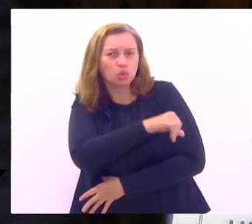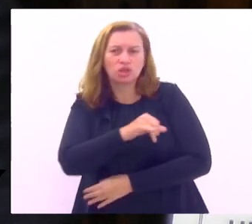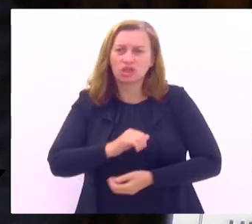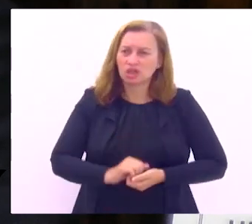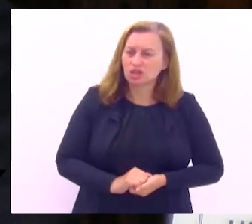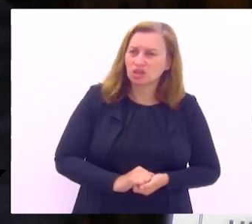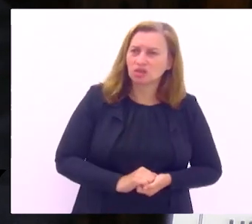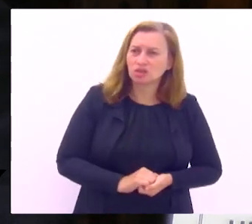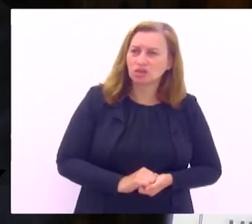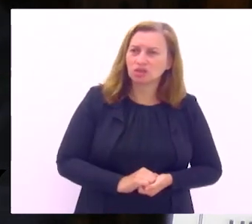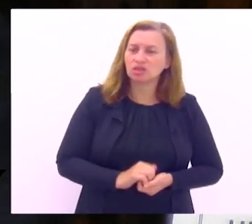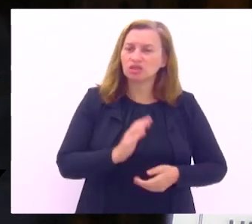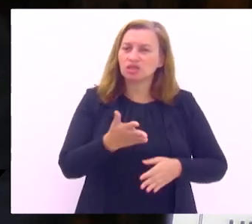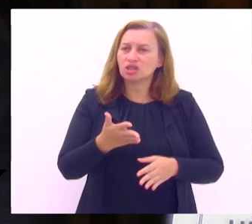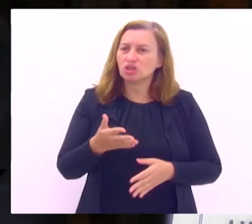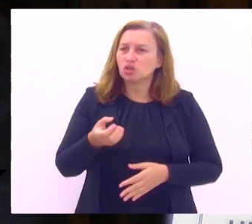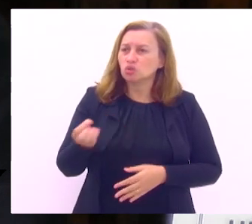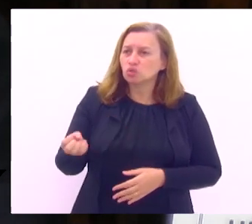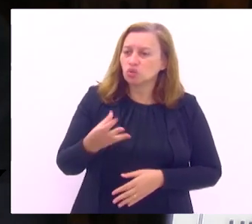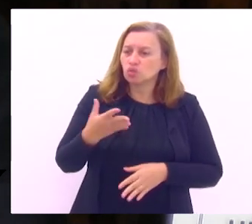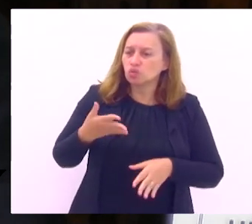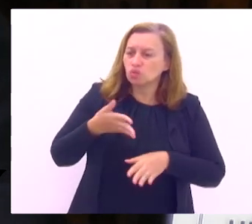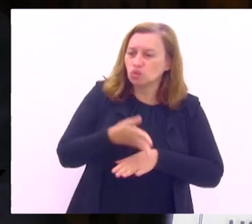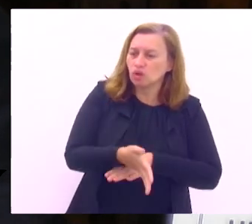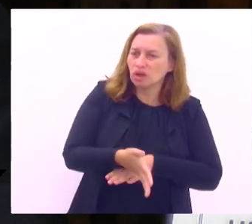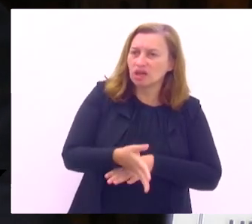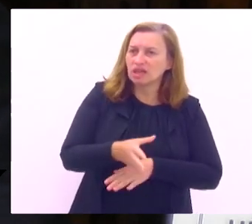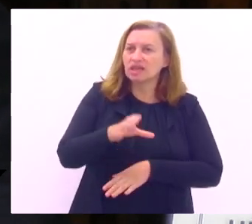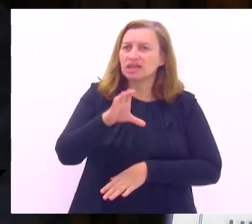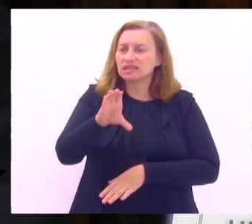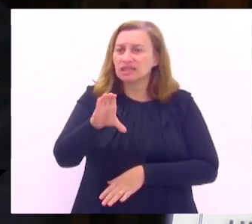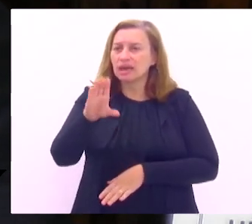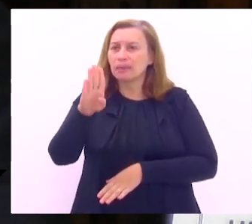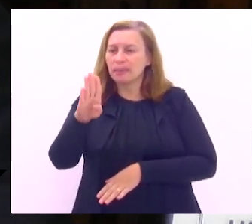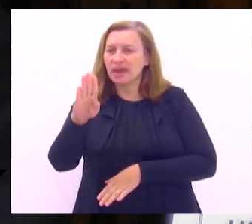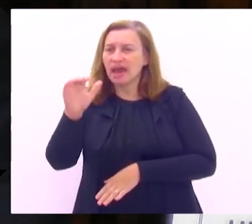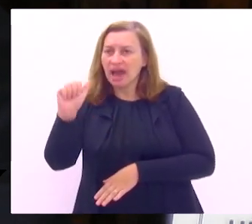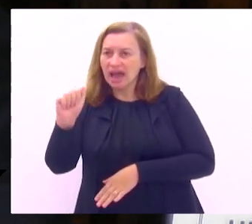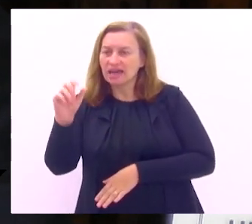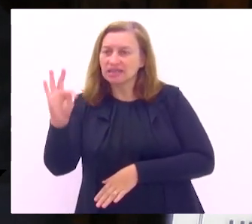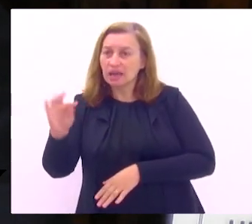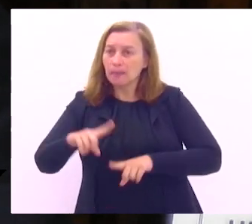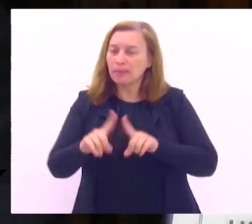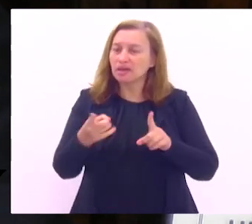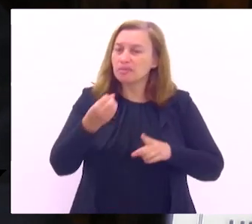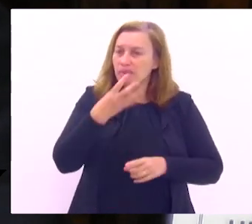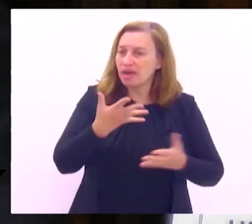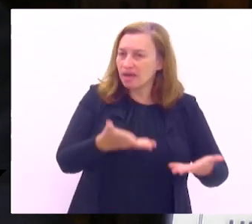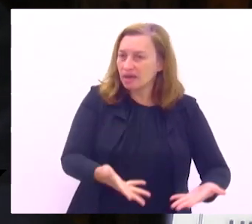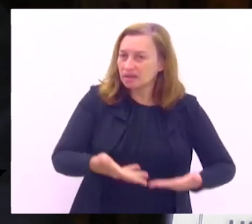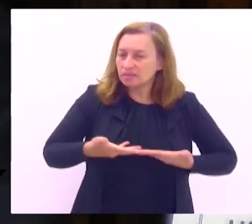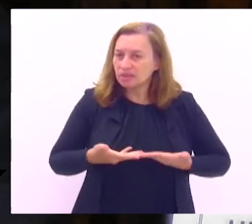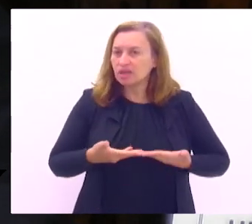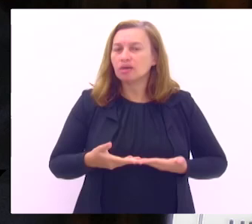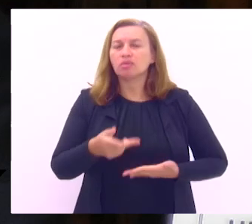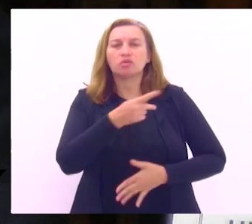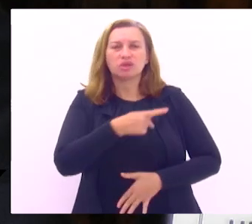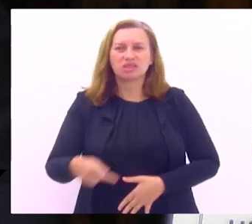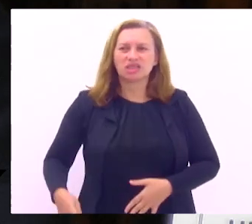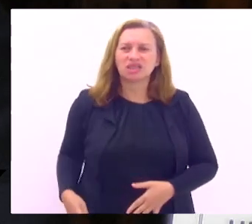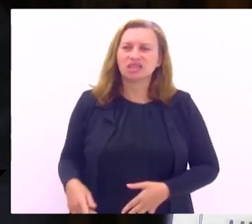é recém-chegada à filiação na CBAT, mas foi muito bem acolhida pelo presidente Vlamir,